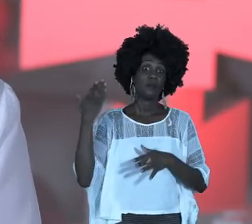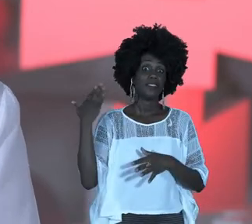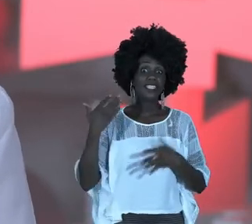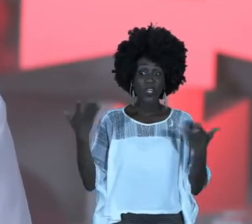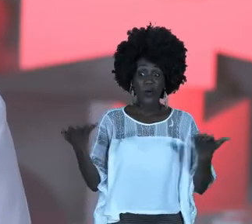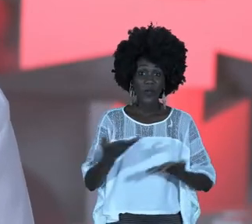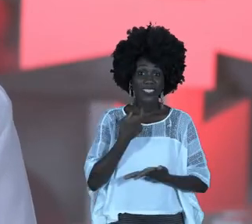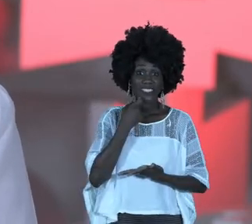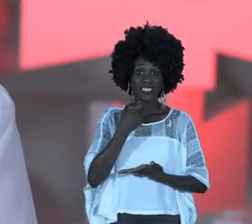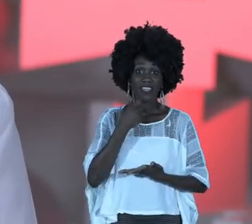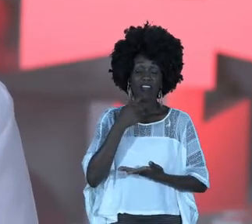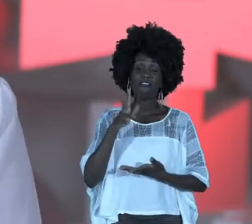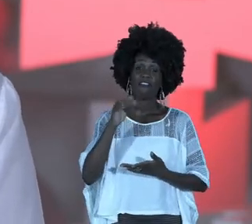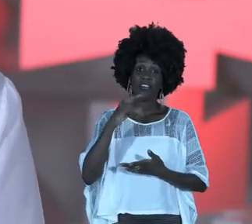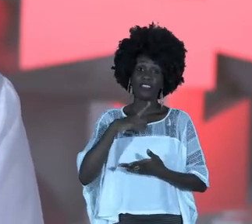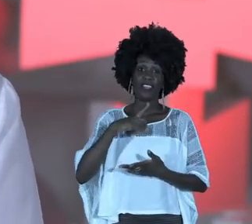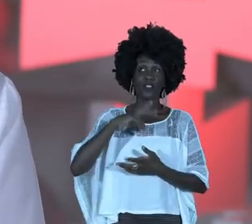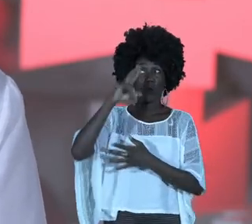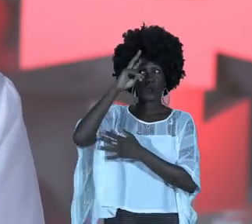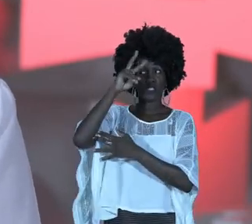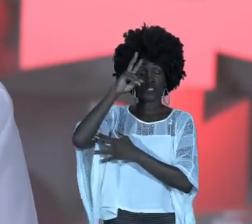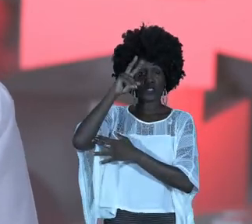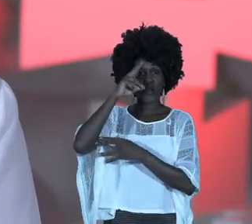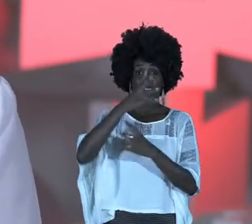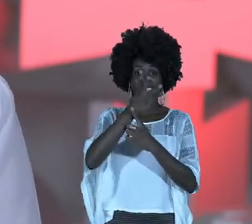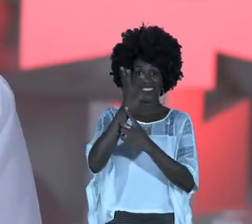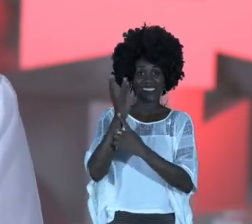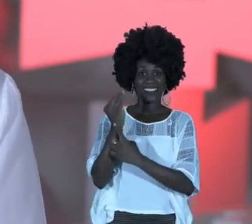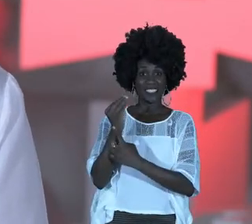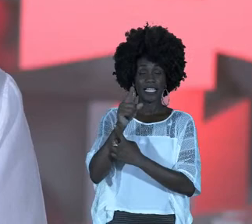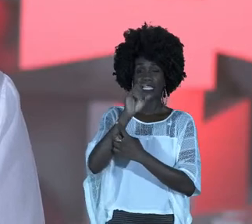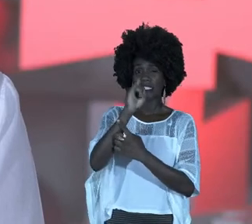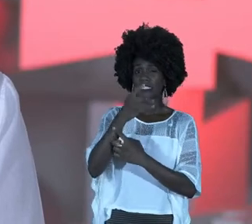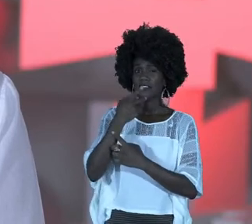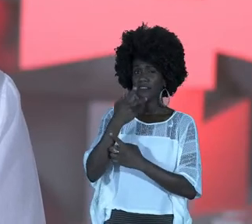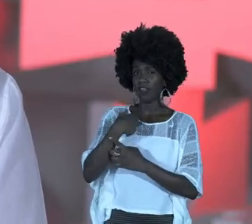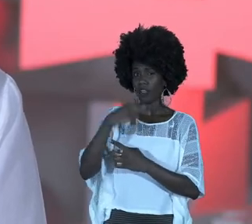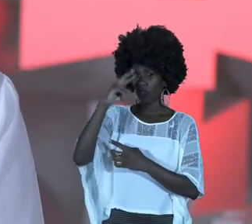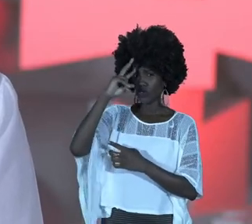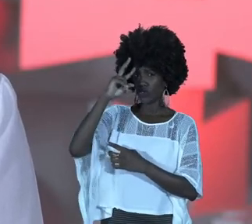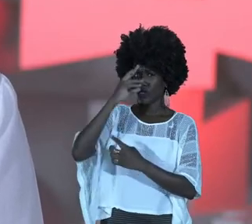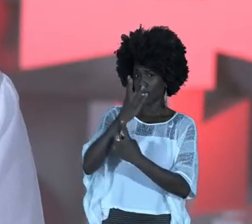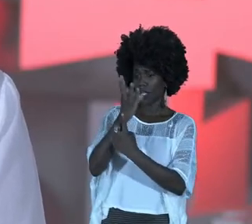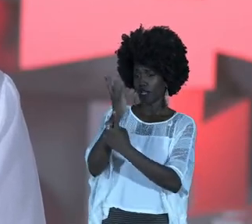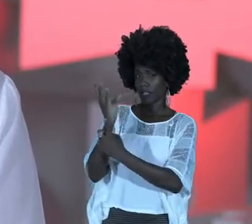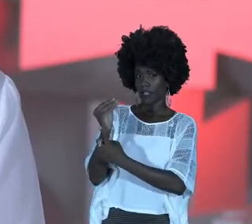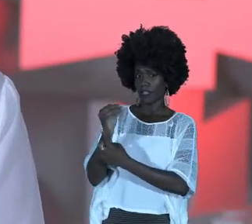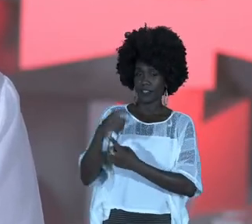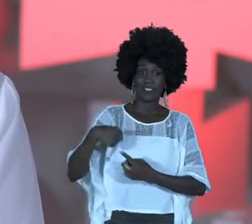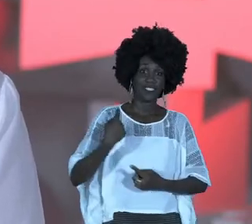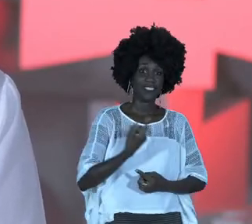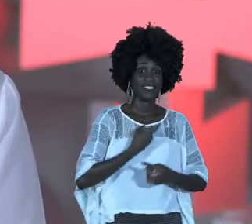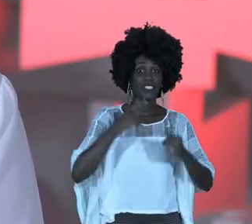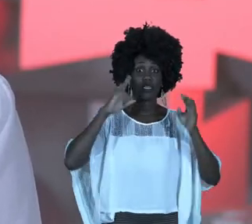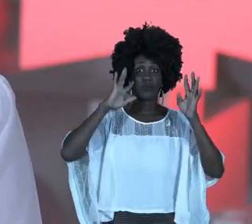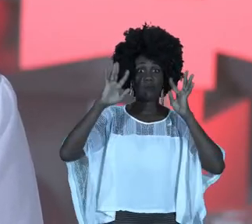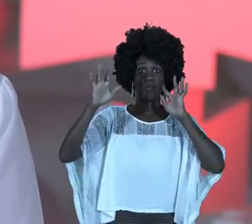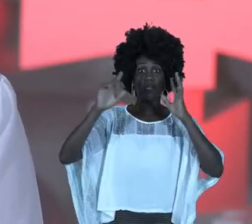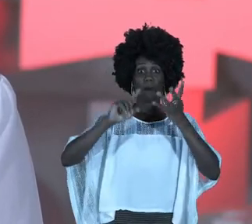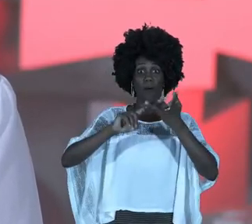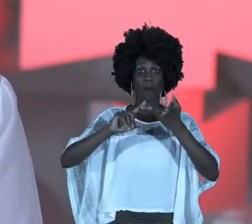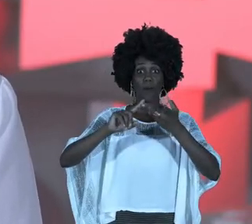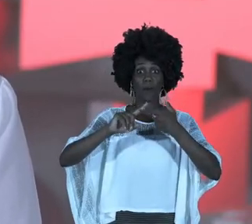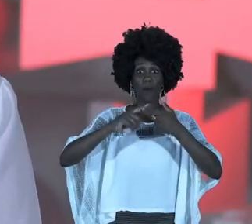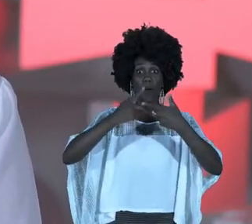vamos ter um workshop de história da arte. Quando a gente fala história da arte, a gente imagina um vasto